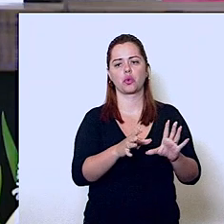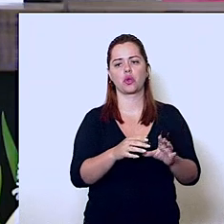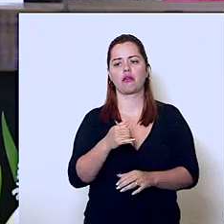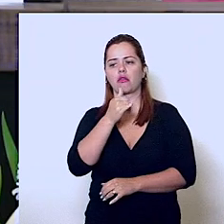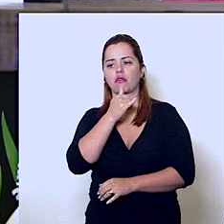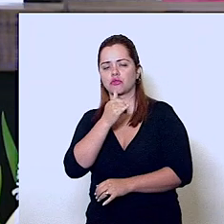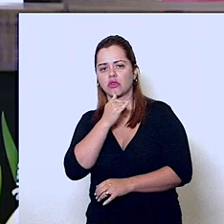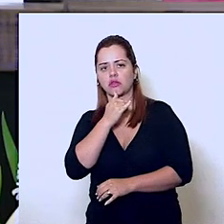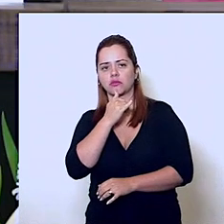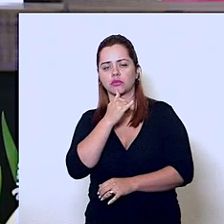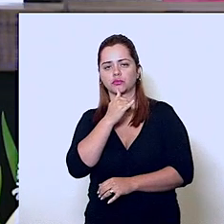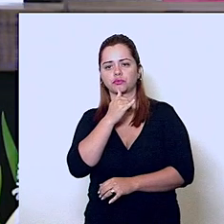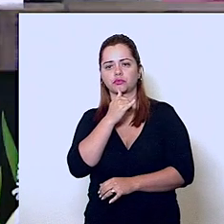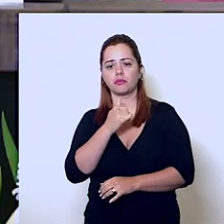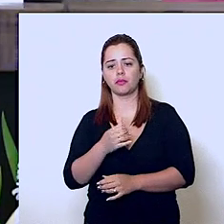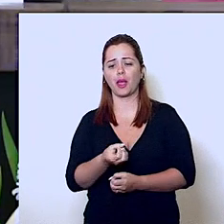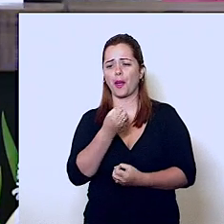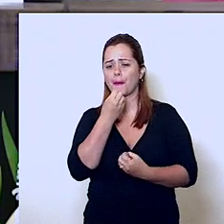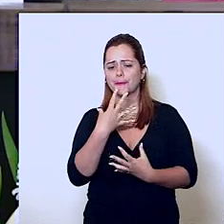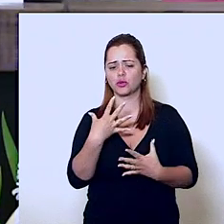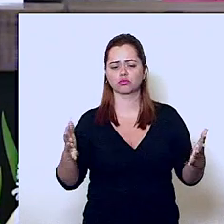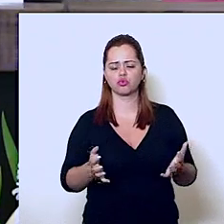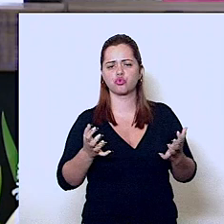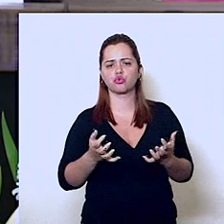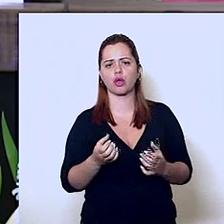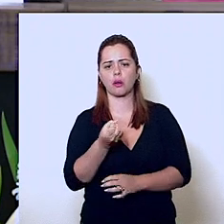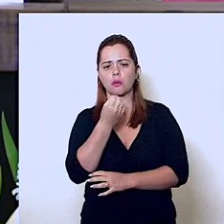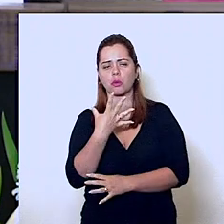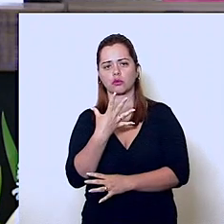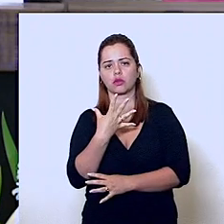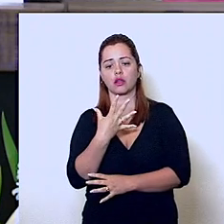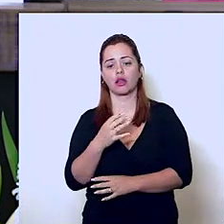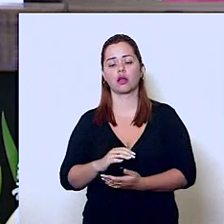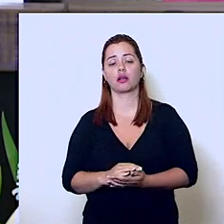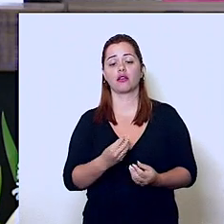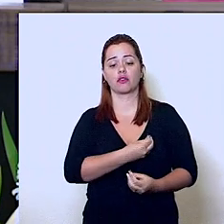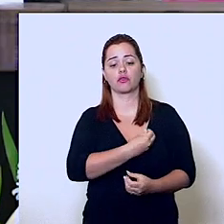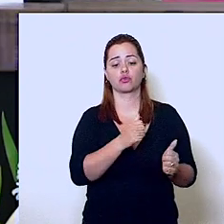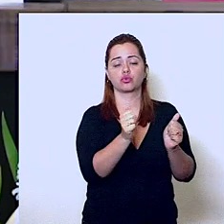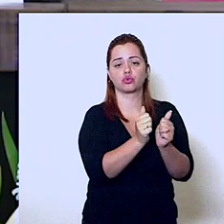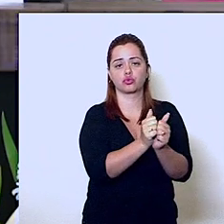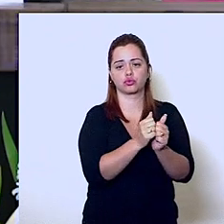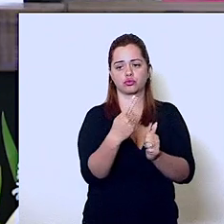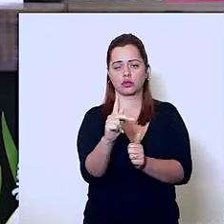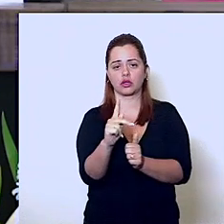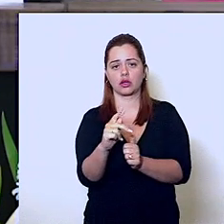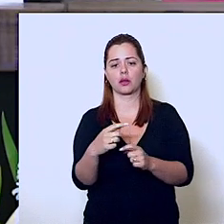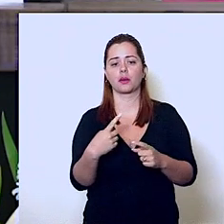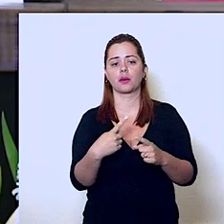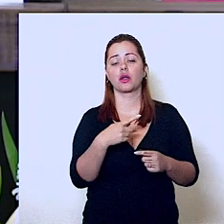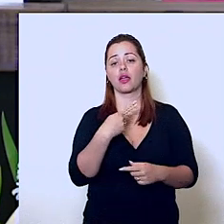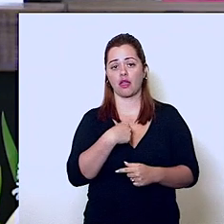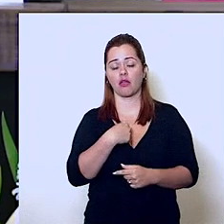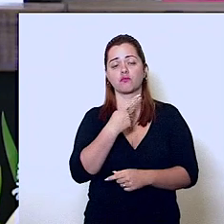E era muito enriquecedor, né, essa convivência. E eu cheguei a comentar, inclusive, com outros, que às vezes eu até me